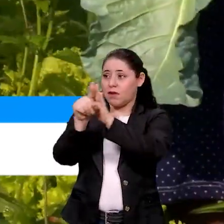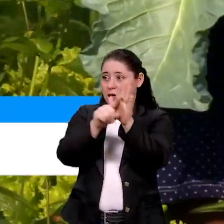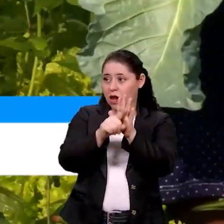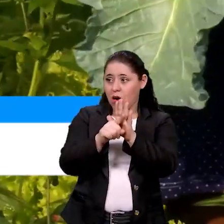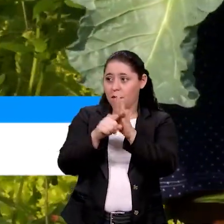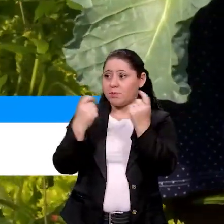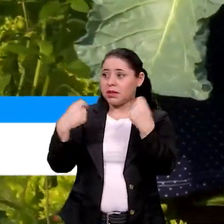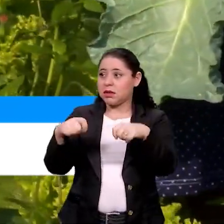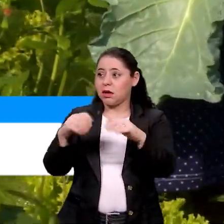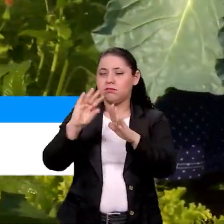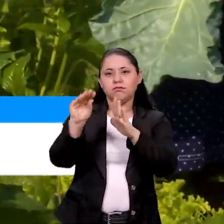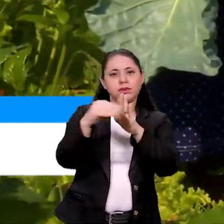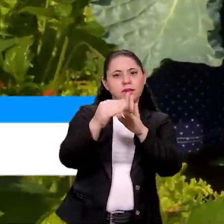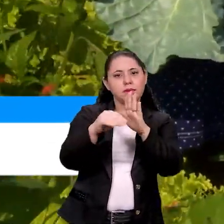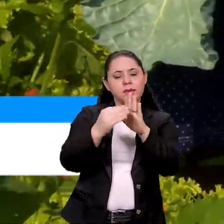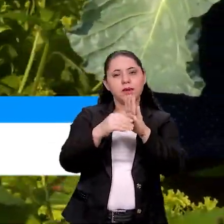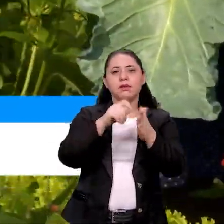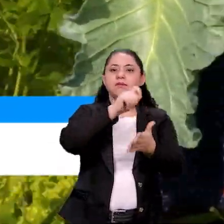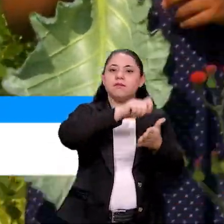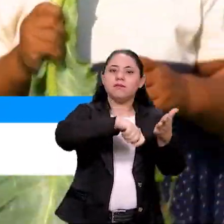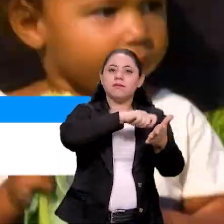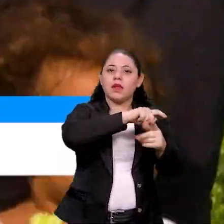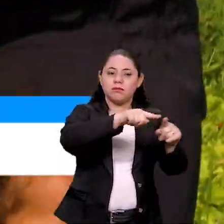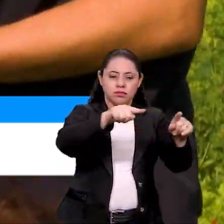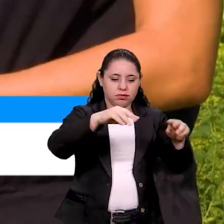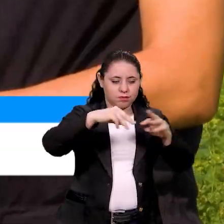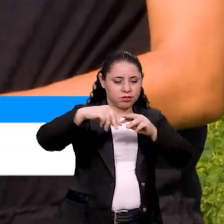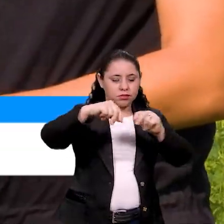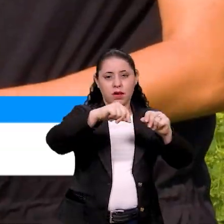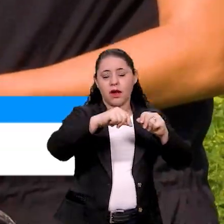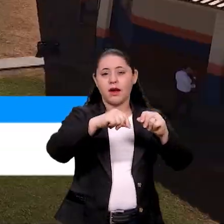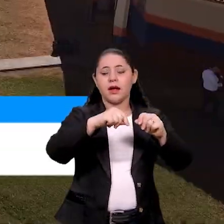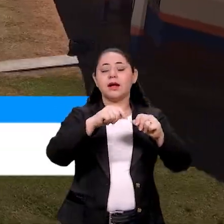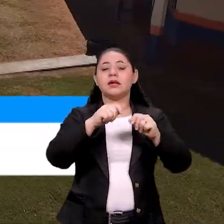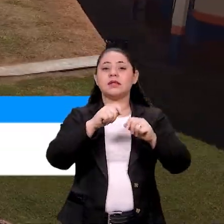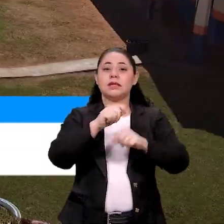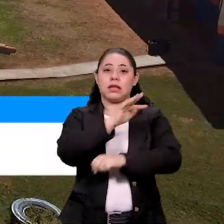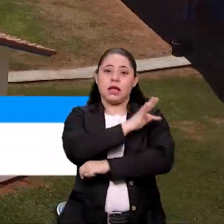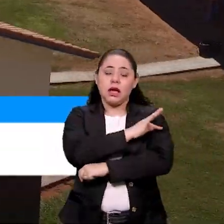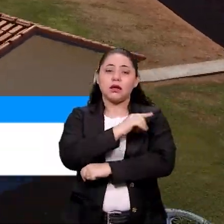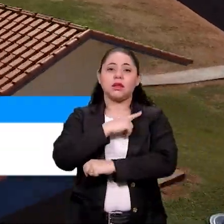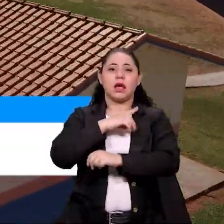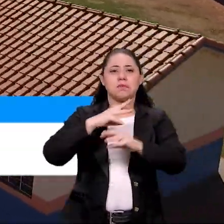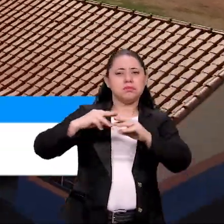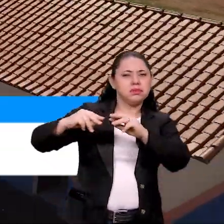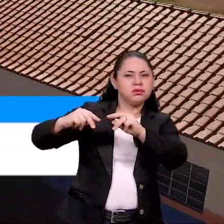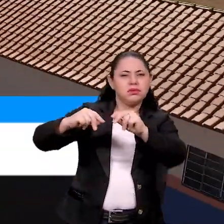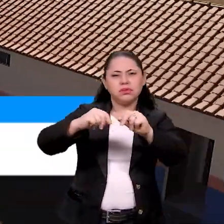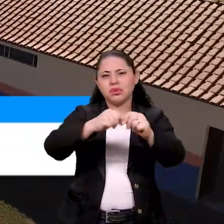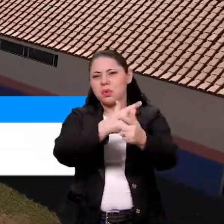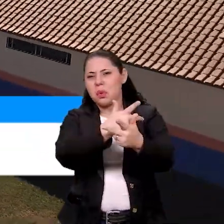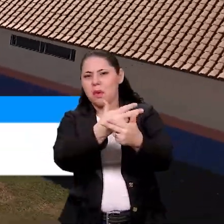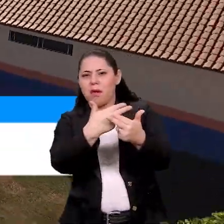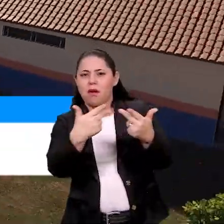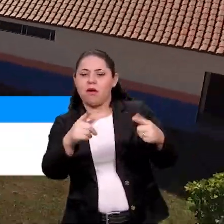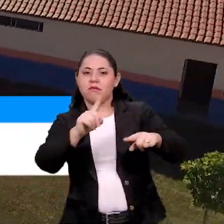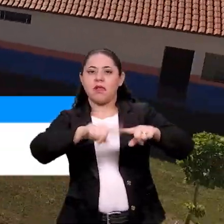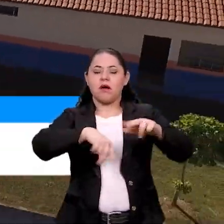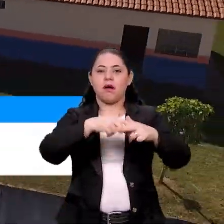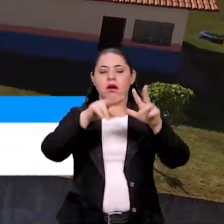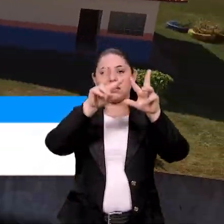demandas levantadas da titulação, da regularização fundiária, da assistência técnica, do calcareamento,